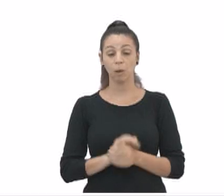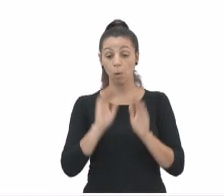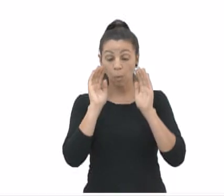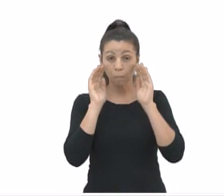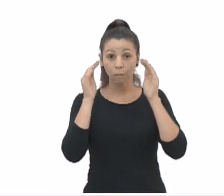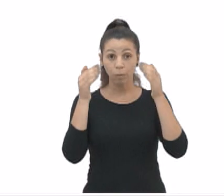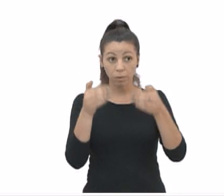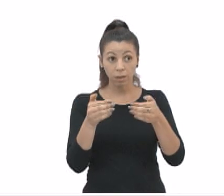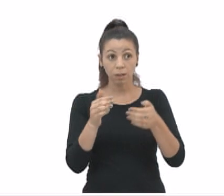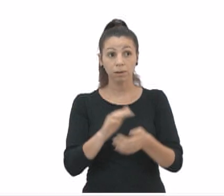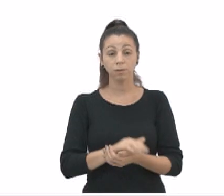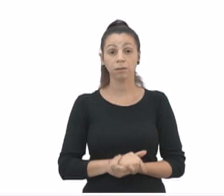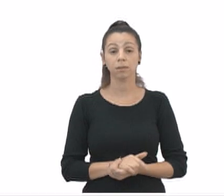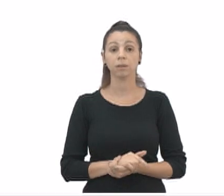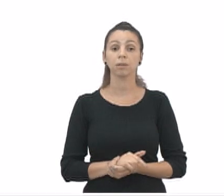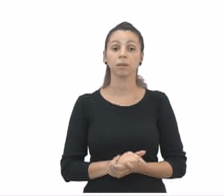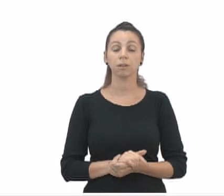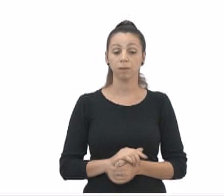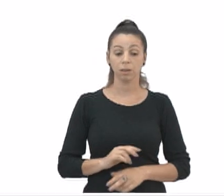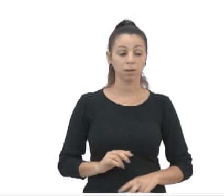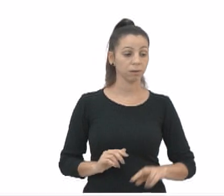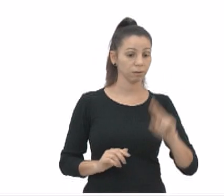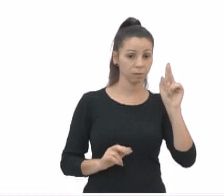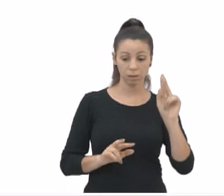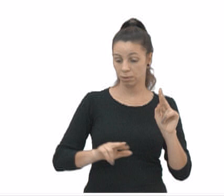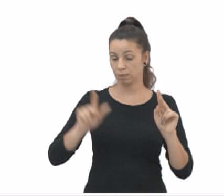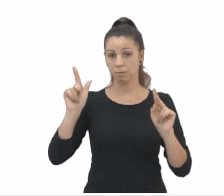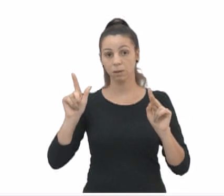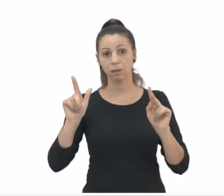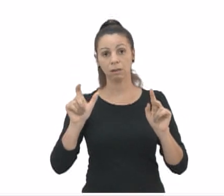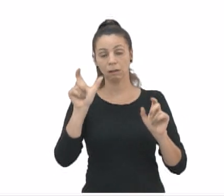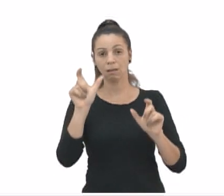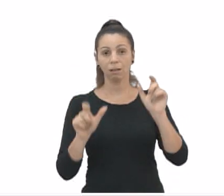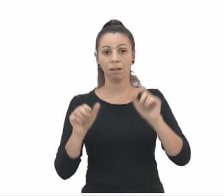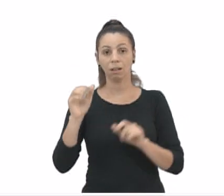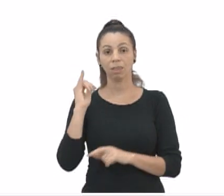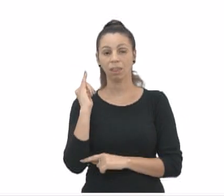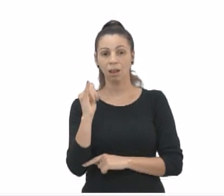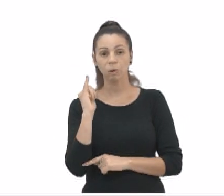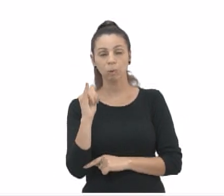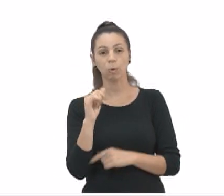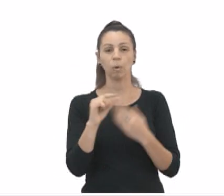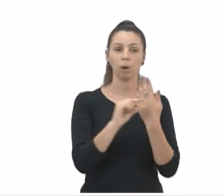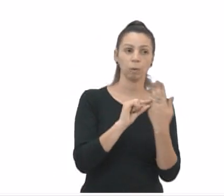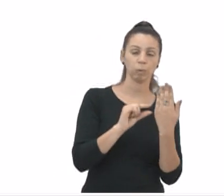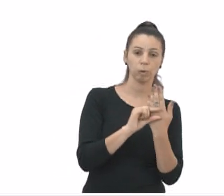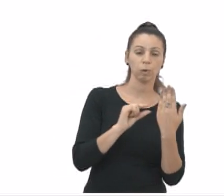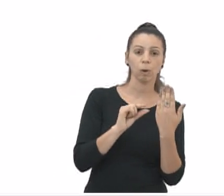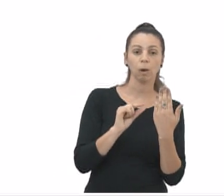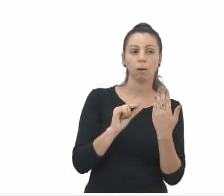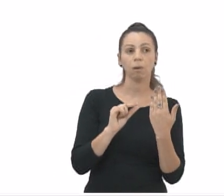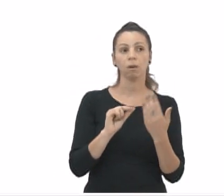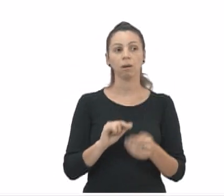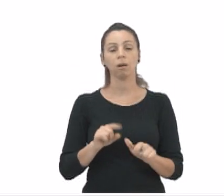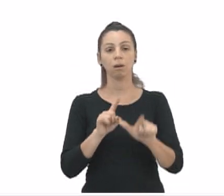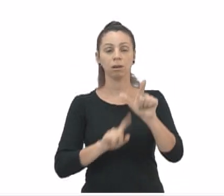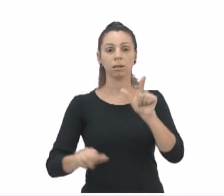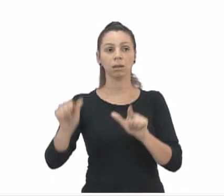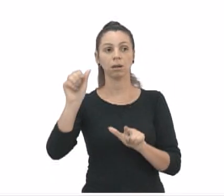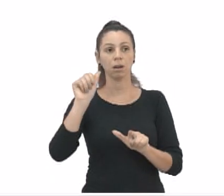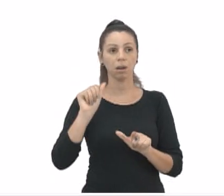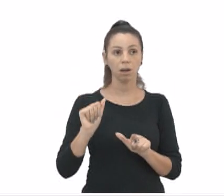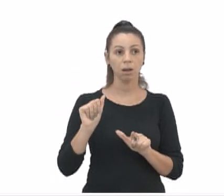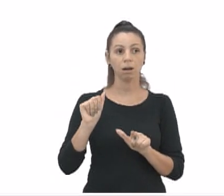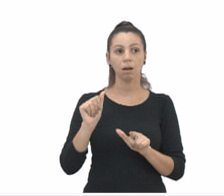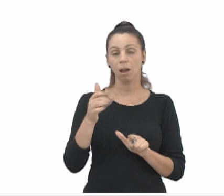focar mesmo, tá? Fazendo a diferença entre narrador e autor para focar isso, tá? Quem narra? Letra A, o personagem que deseja